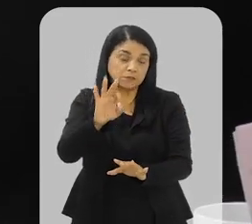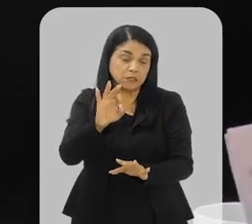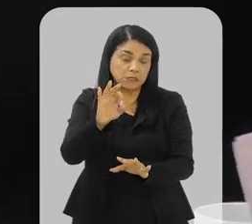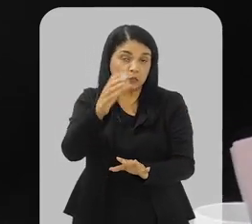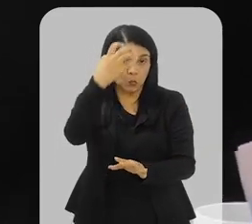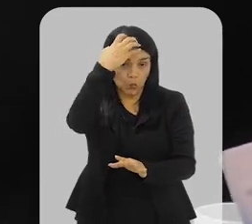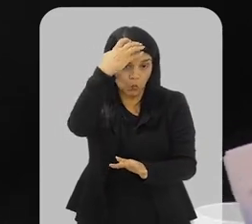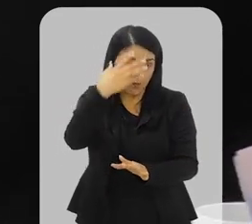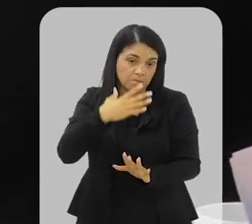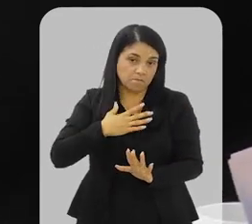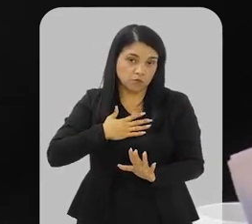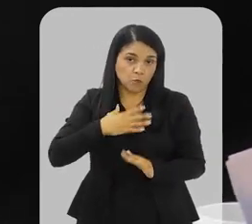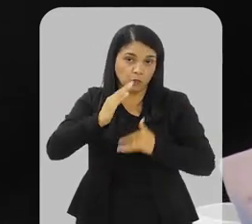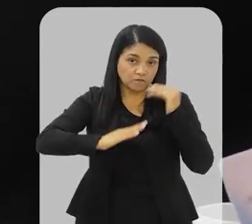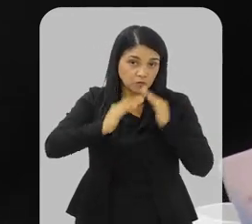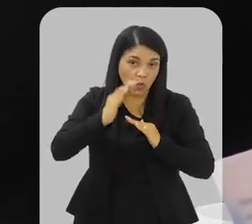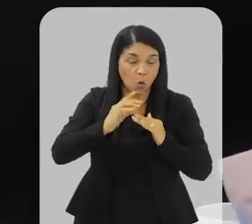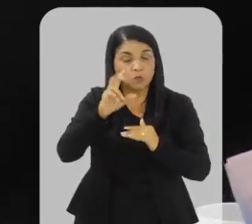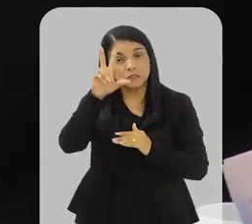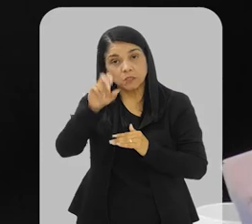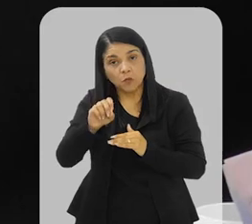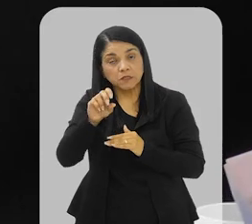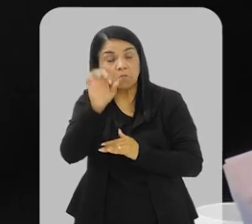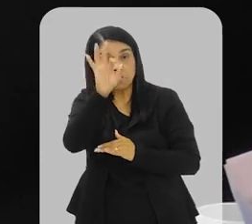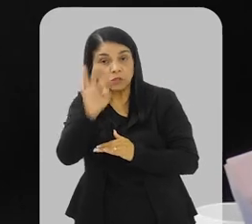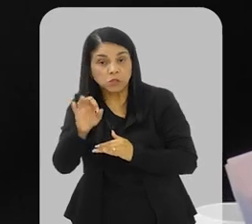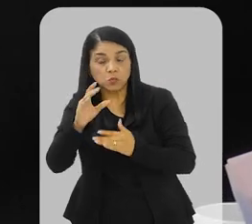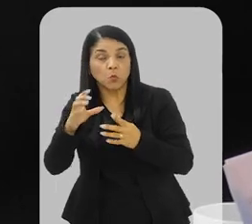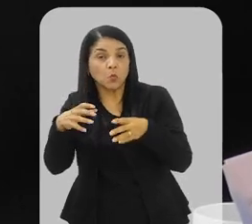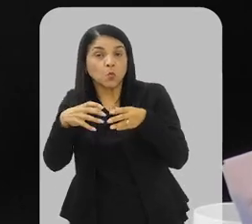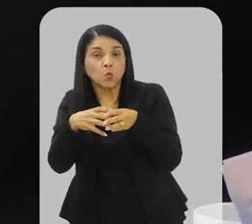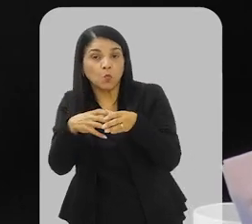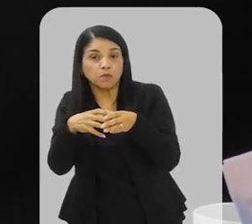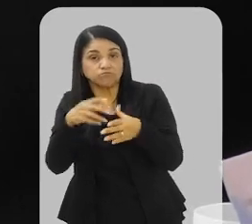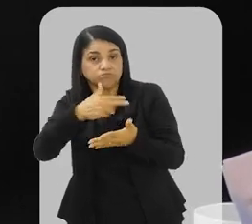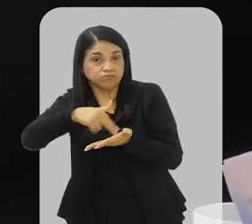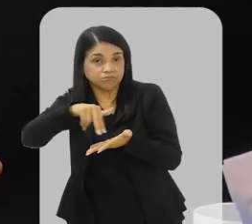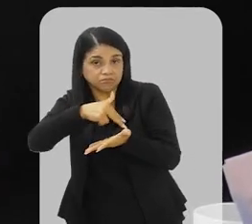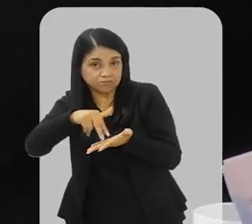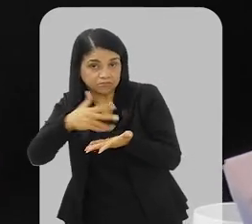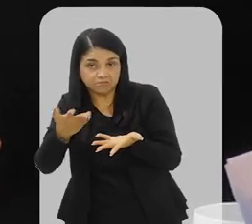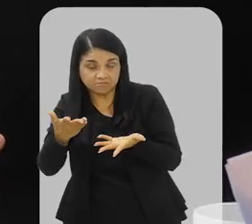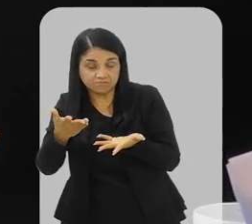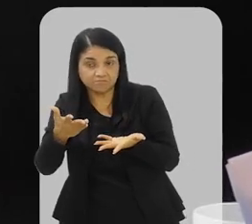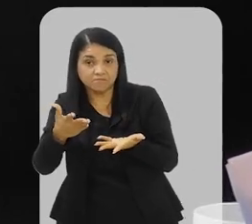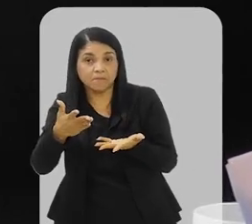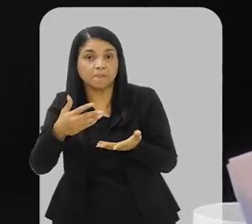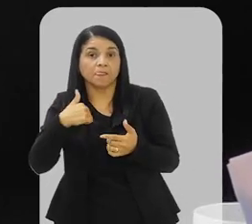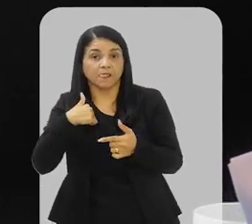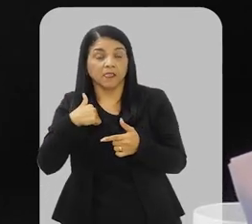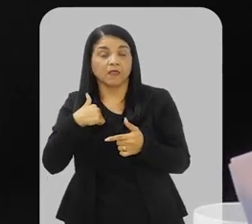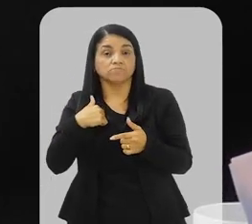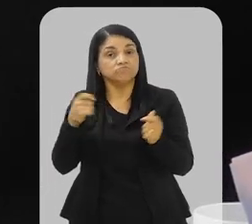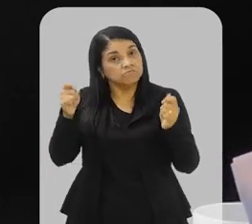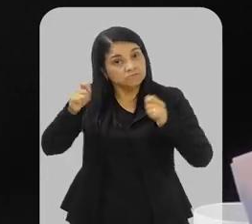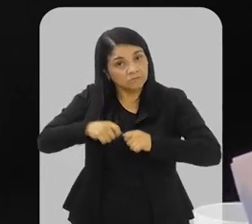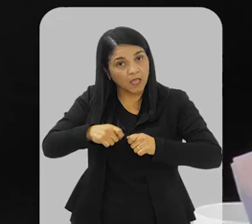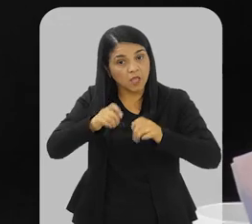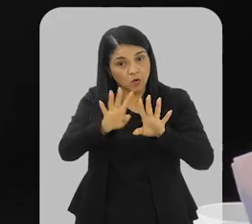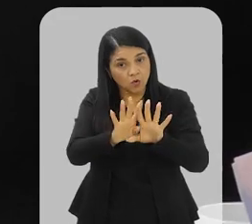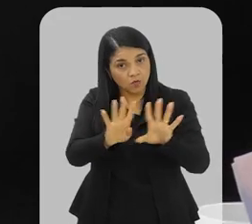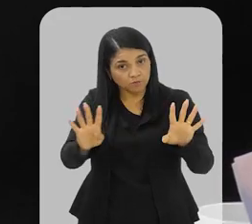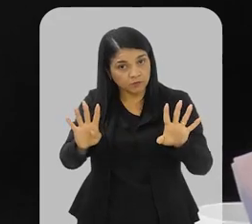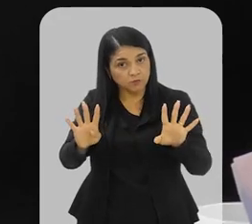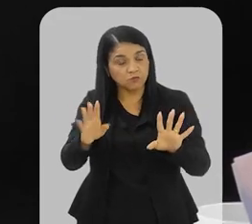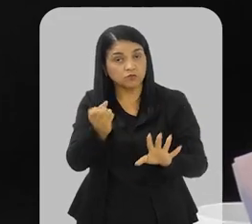frente e às vezes a gente tem 50% 50% sabe hoje eu digo que o o coreof de comissão de frente ele é muito mais um diretor cênico e